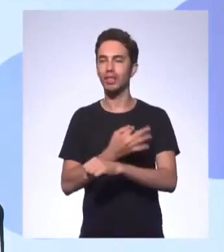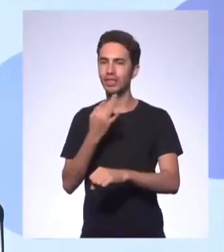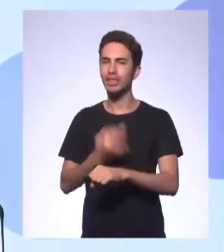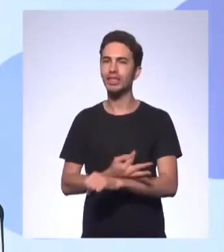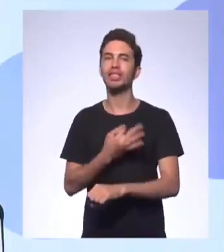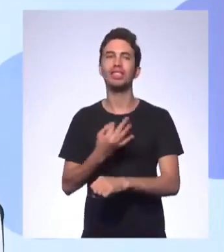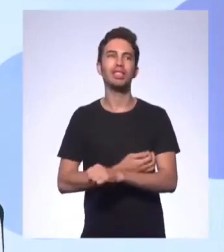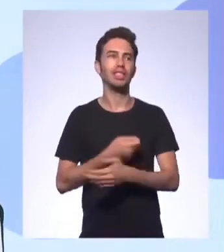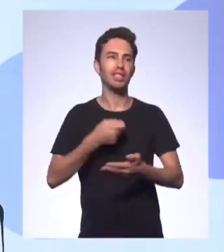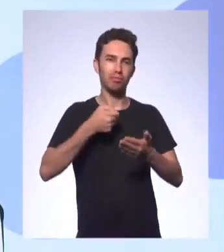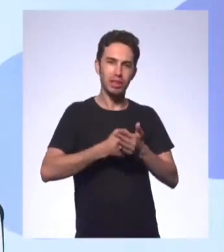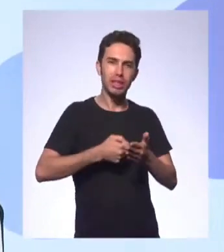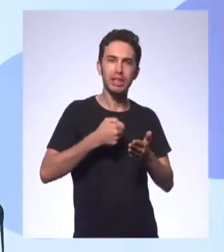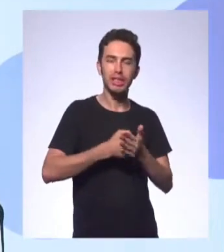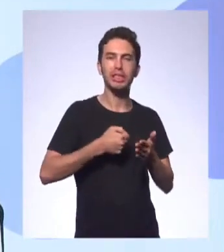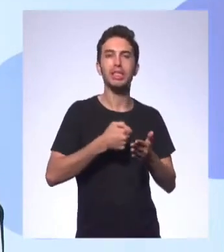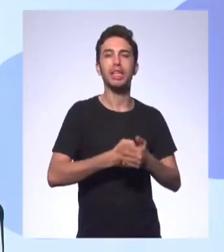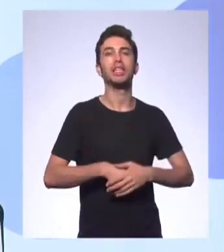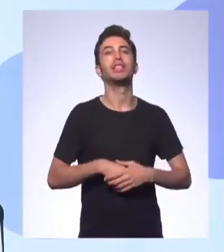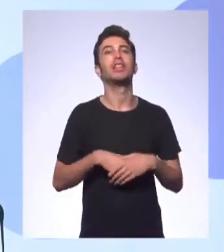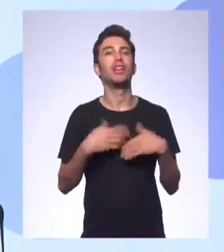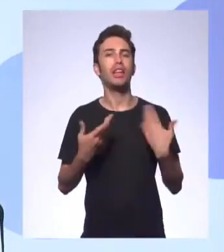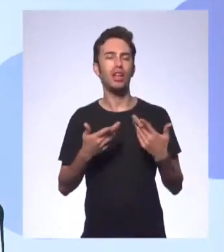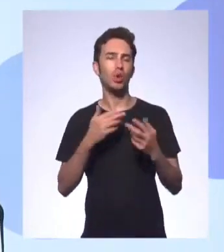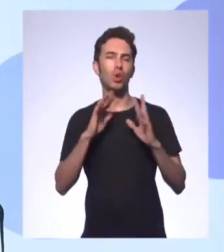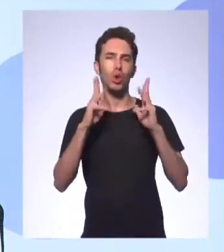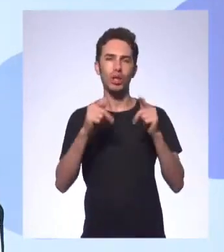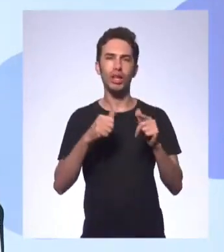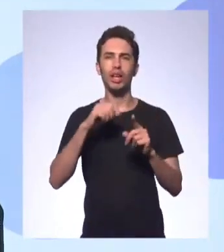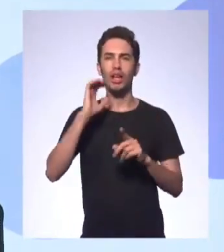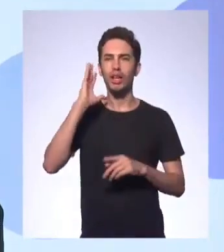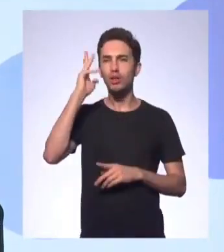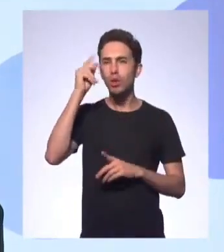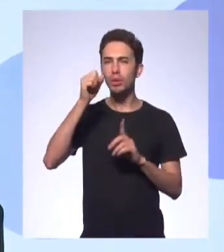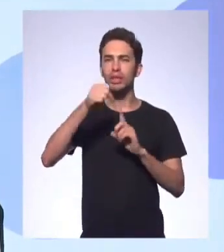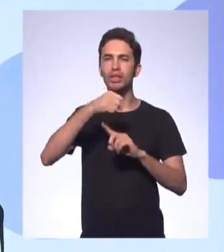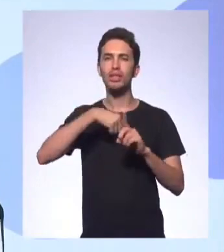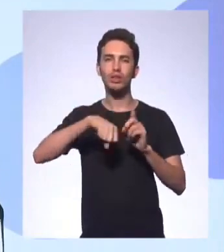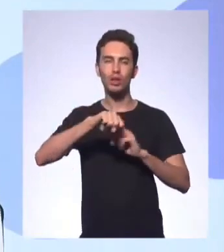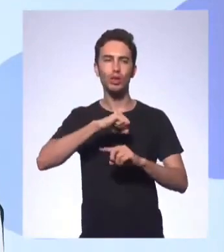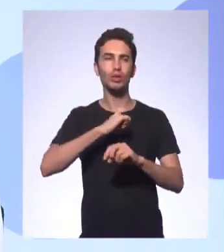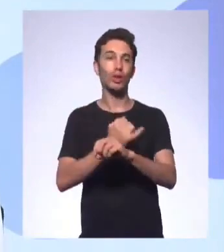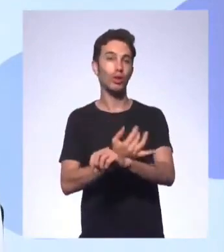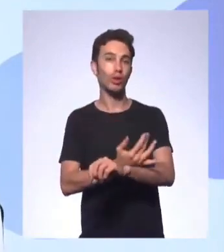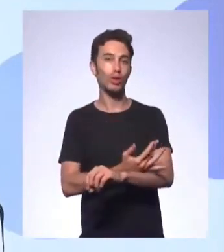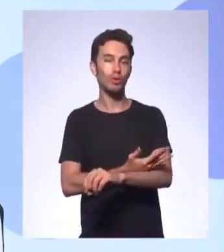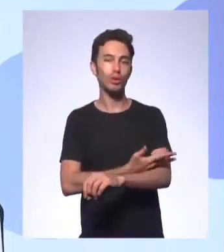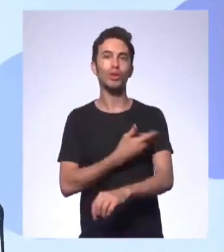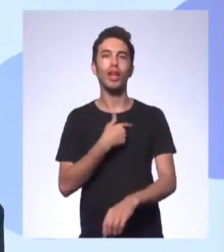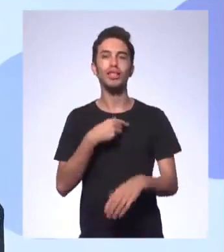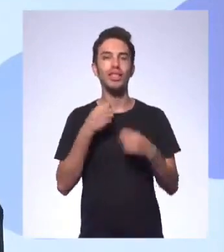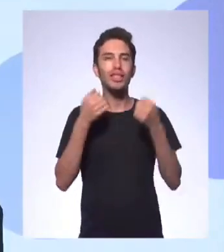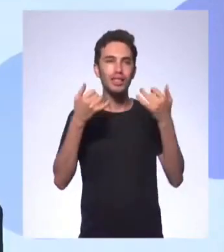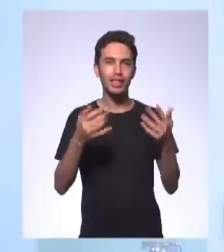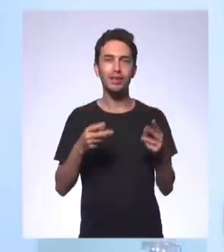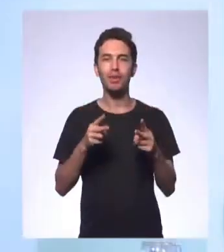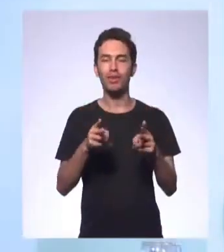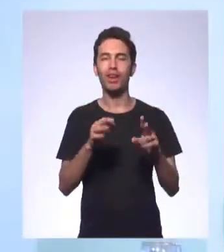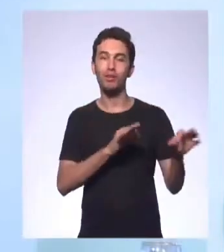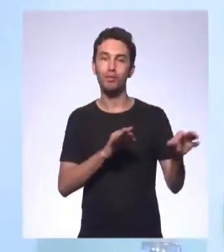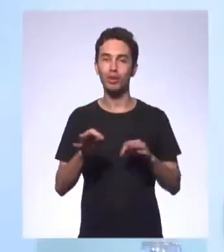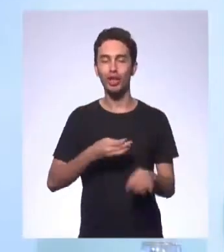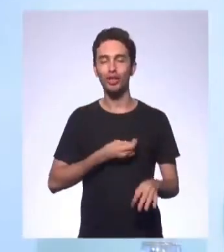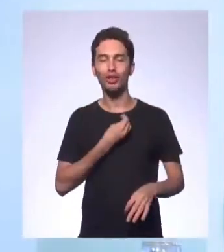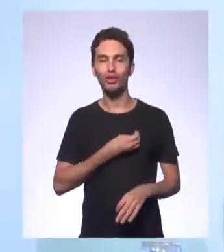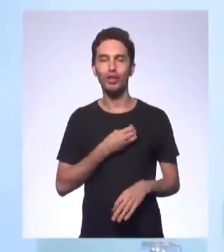persistência e todas aquelas competências socioemocionais que a gente fala aqui em todas as aulas de projeto de vida. Ótimo. Então, a gente